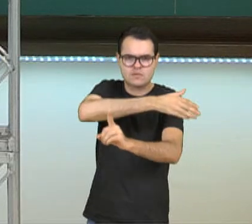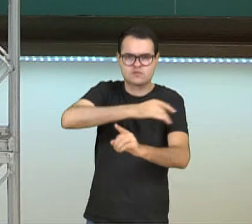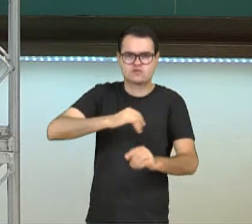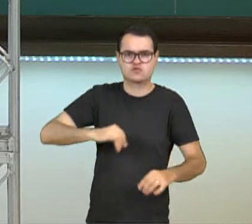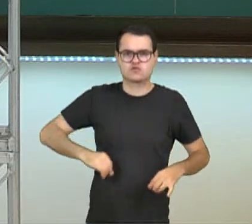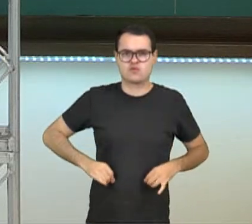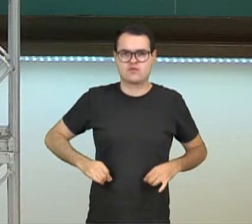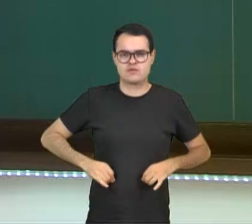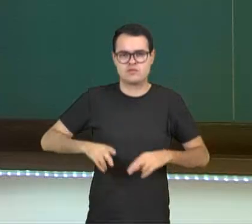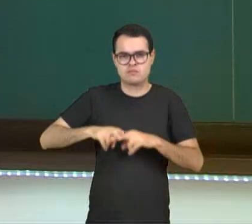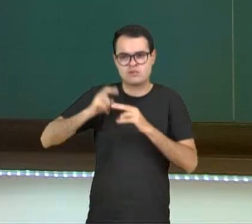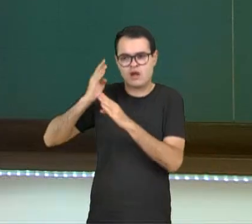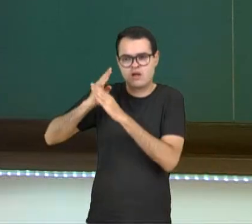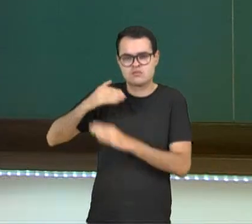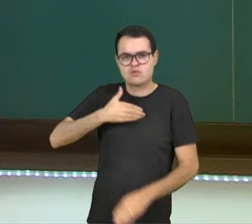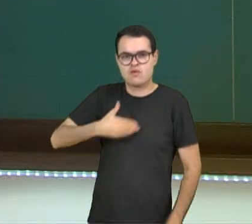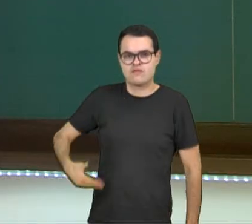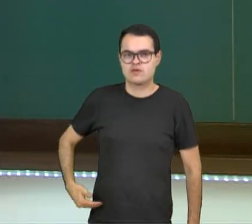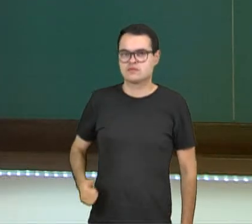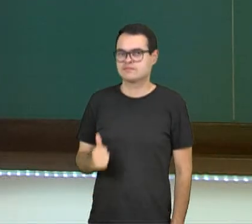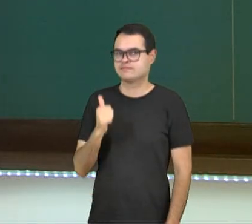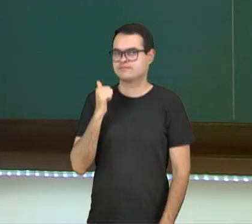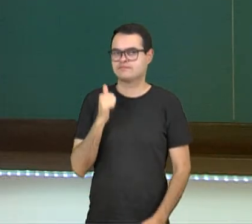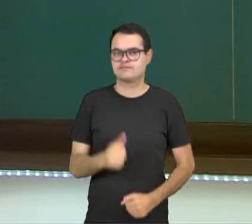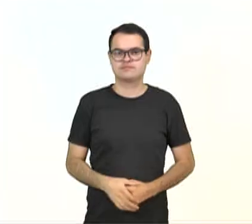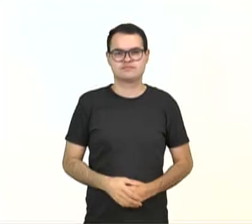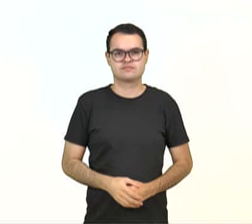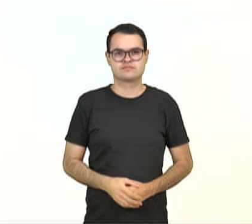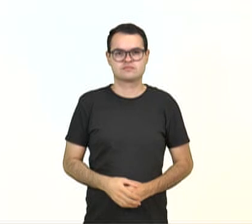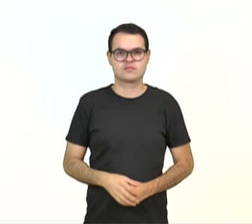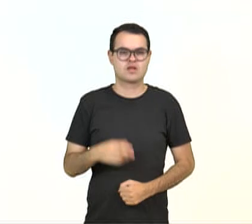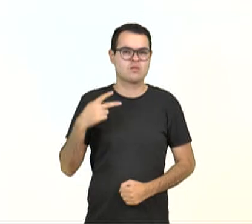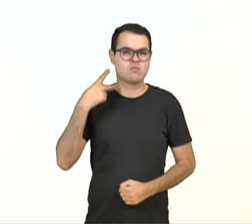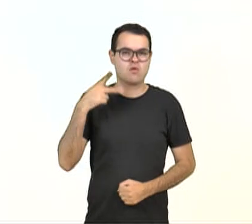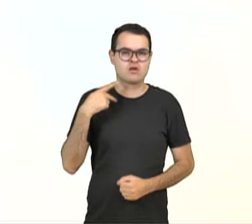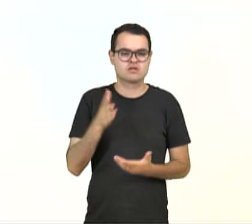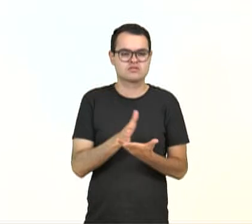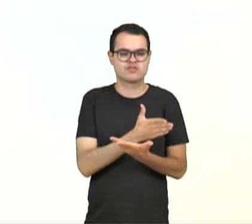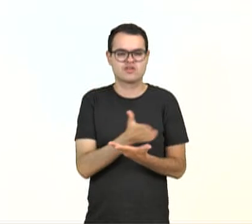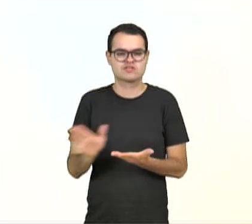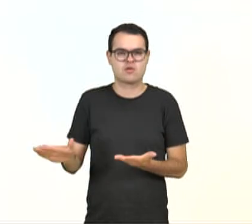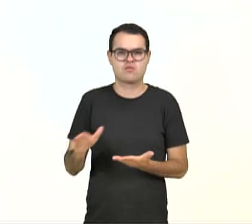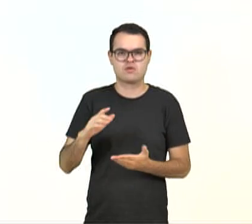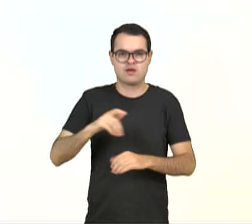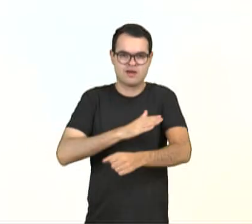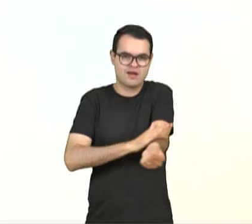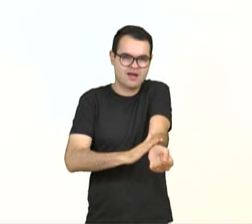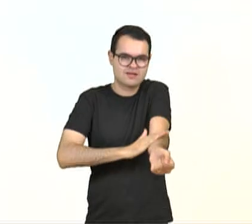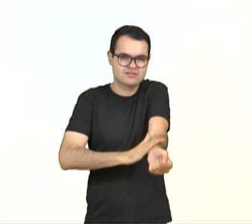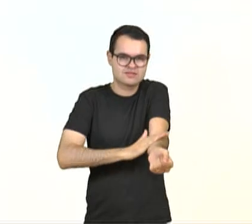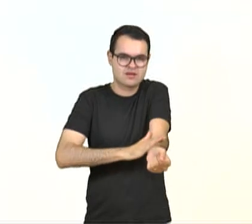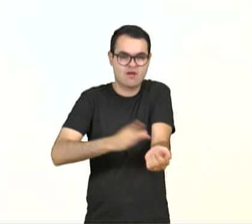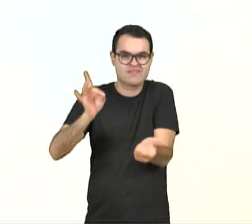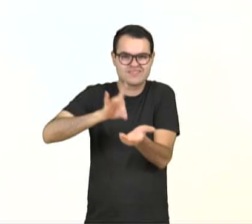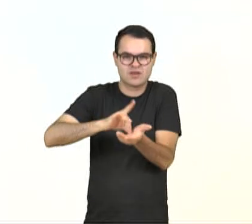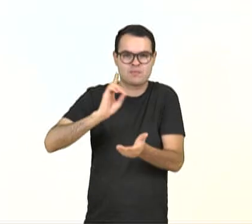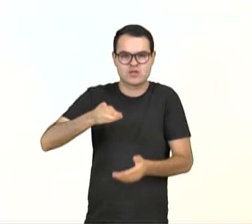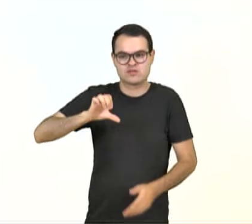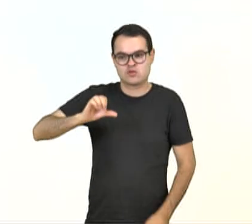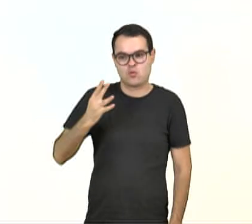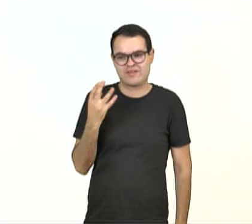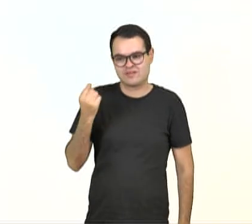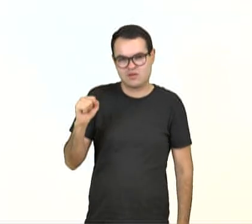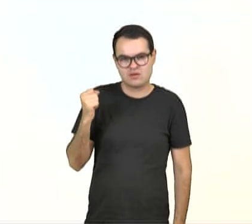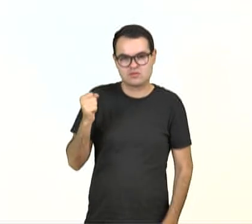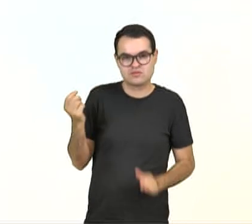com o governo. Aqui está falando, olha, política de segregação racial, que foi oficializada em